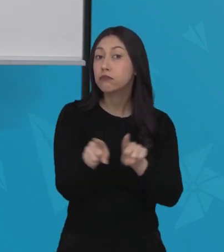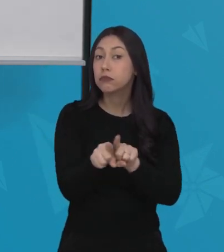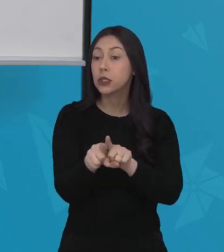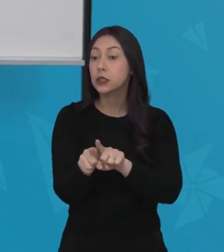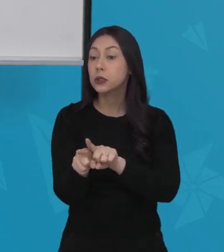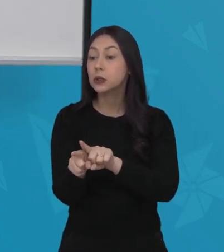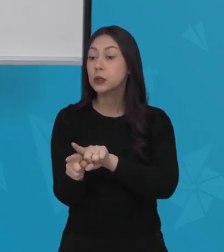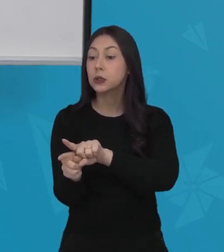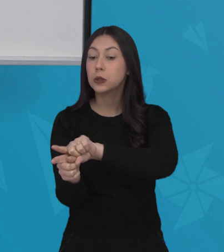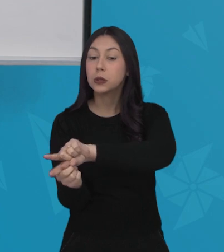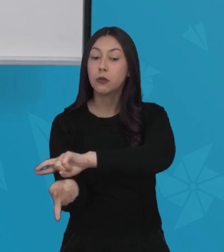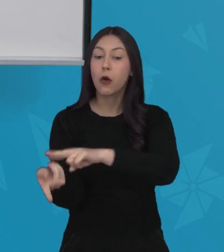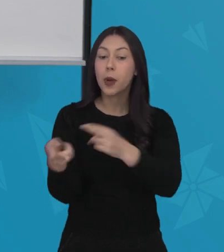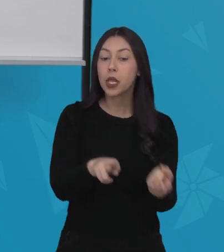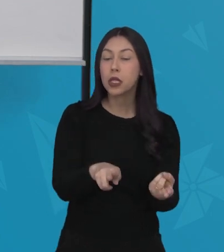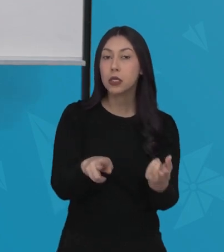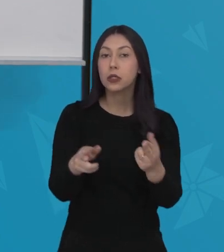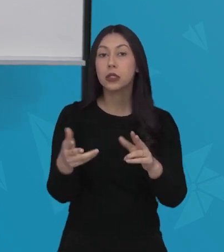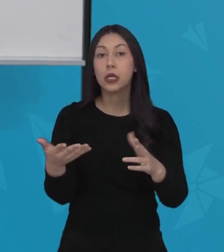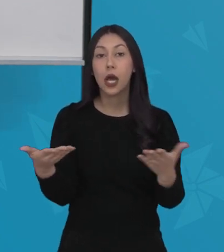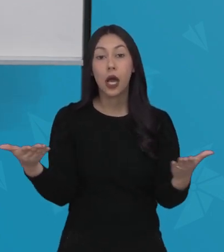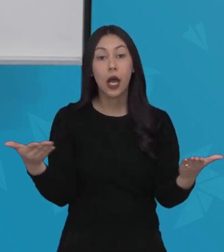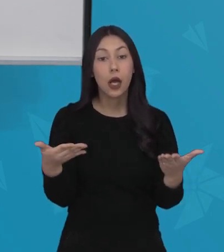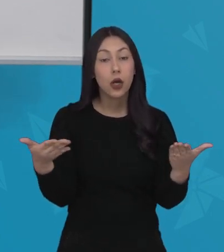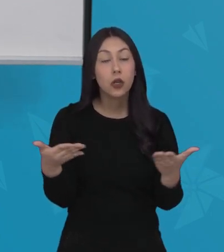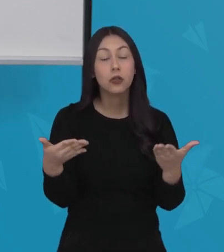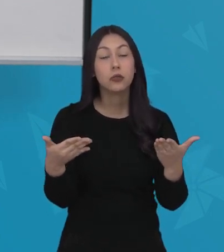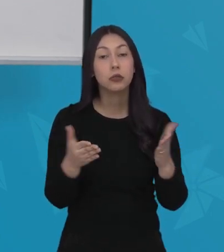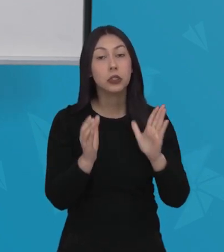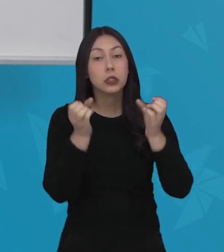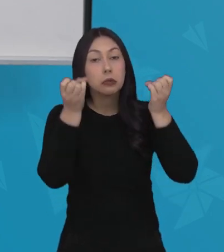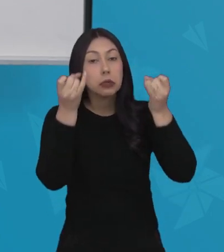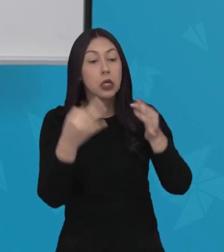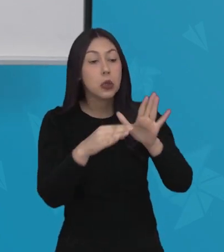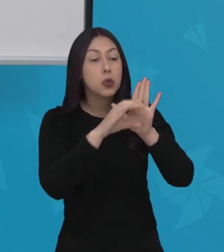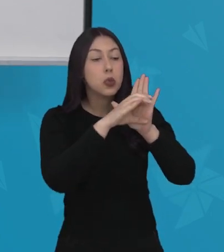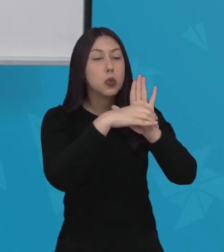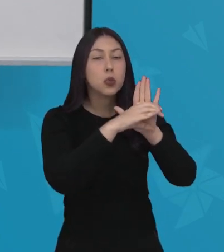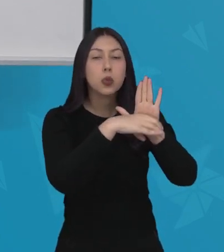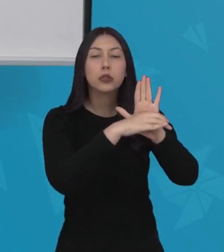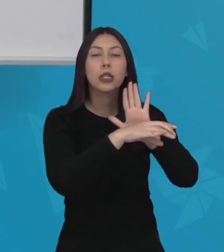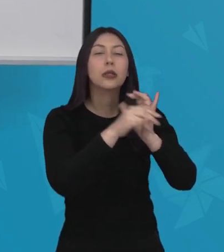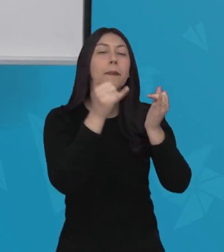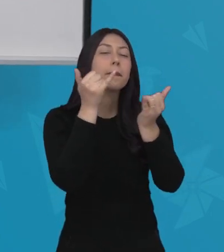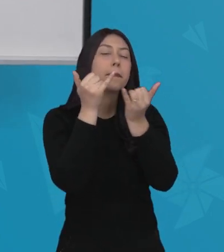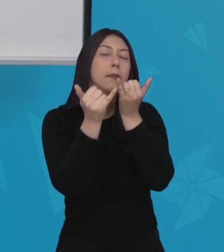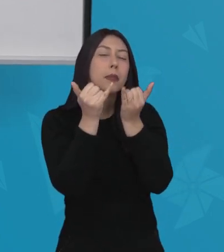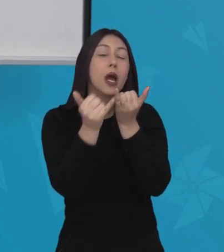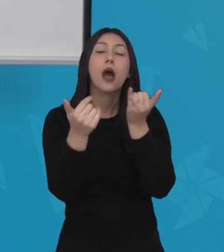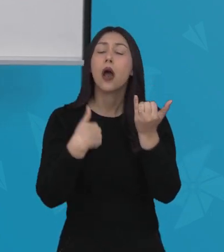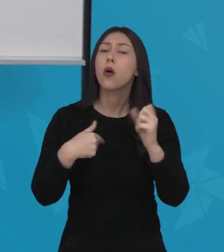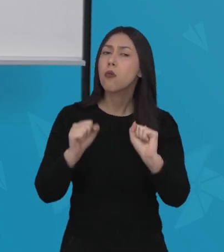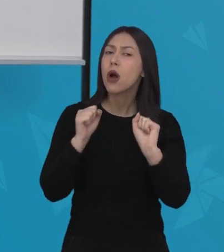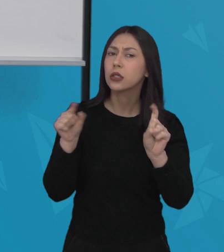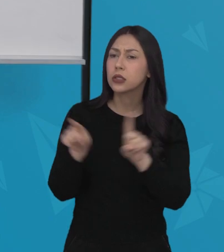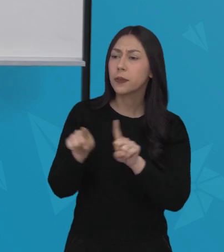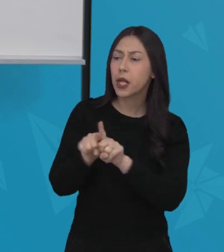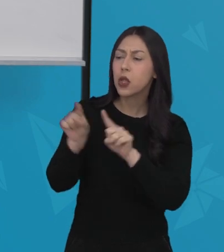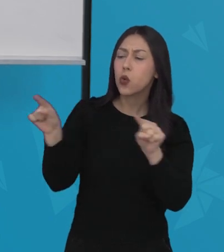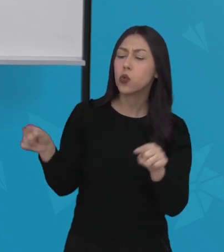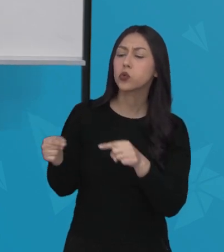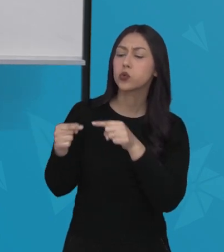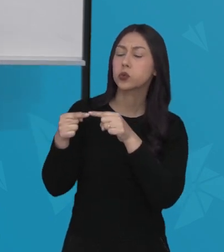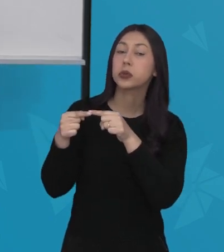unidades, e hoje a gente segue com uma valência da física, com um conceito que está numa área ali muito parecida. Eu até devo fazer um link entre esses